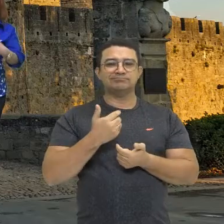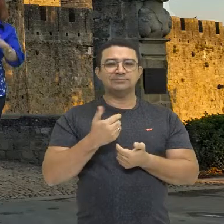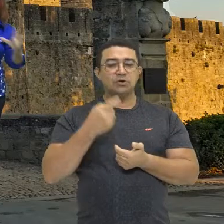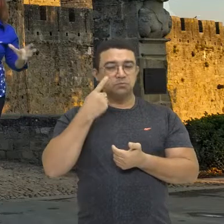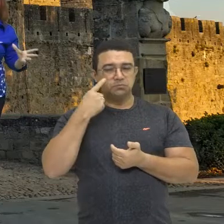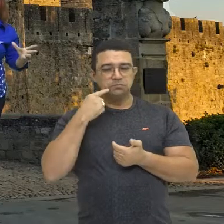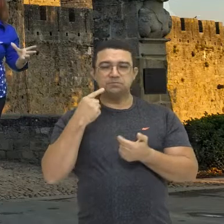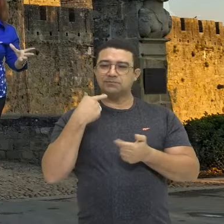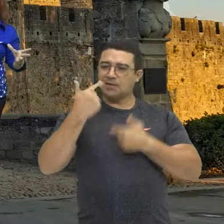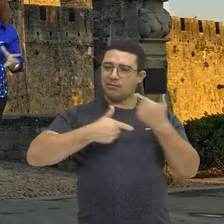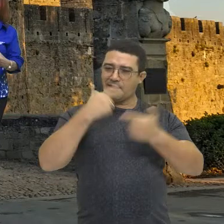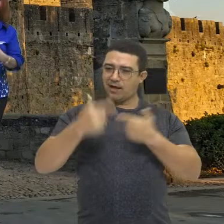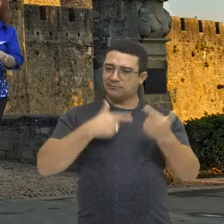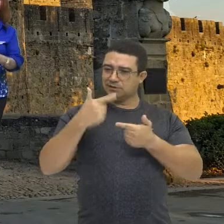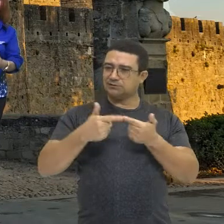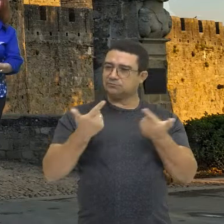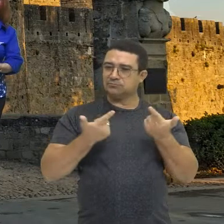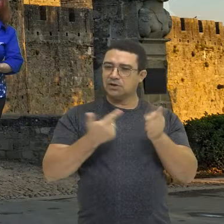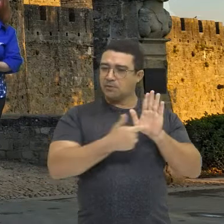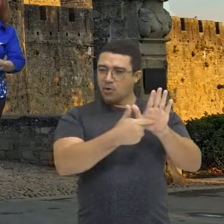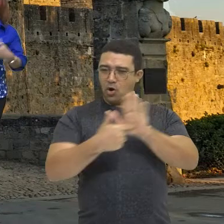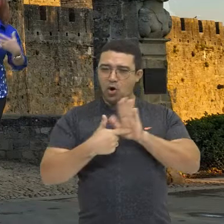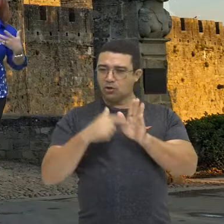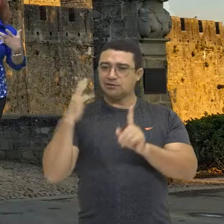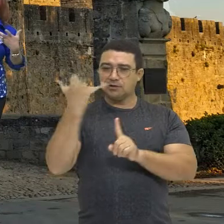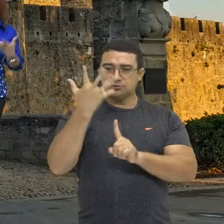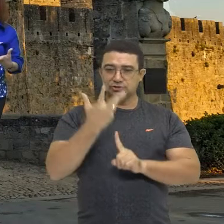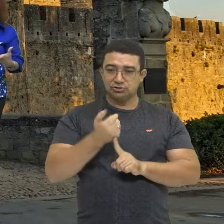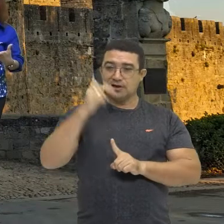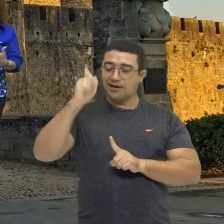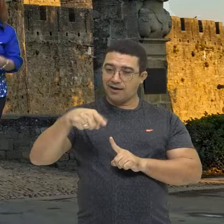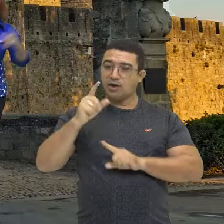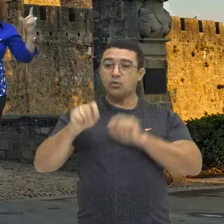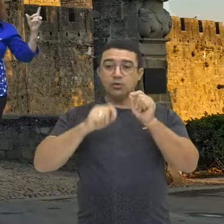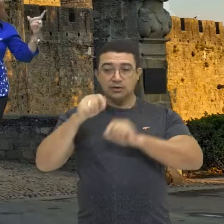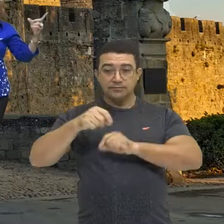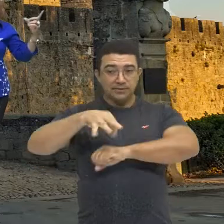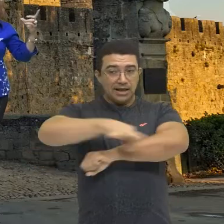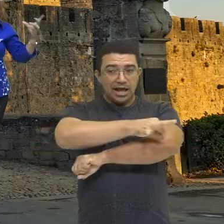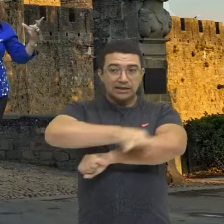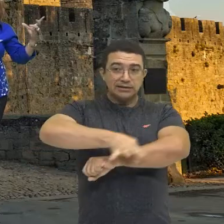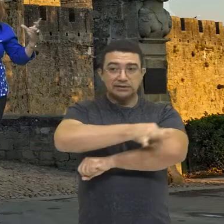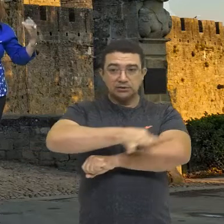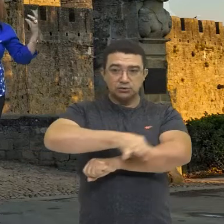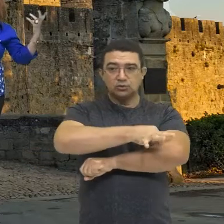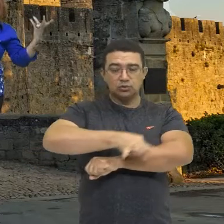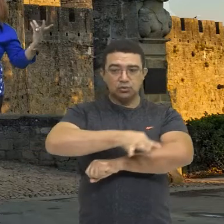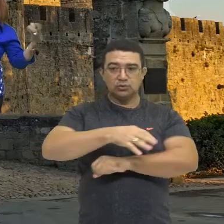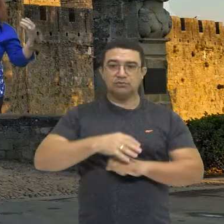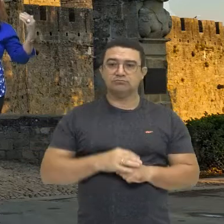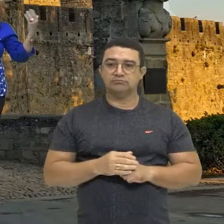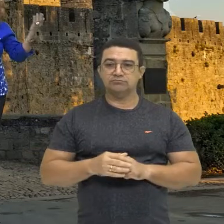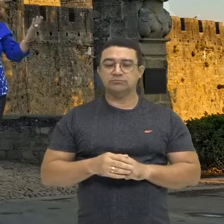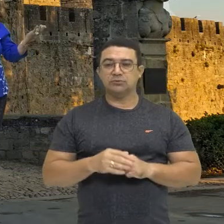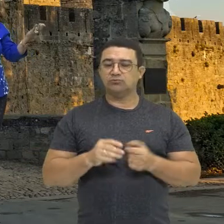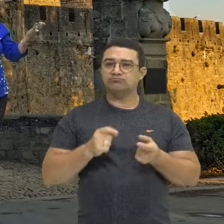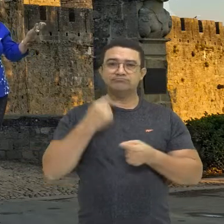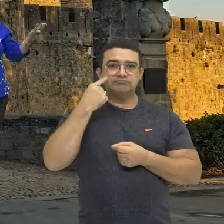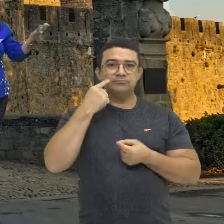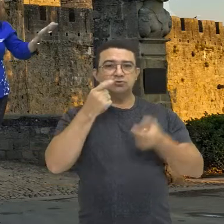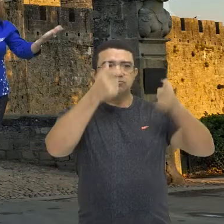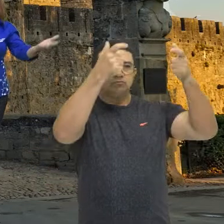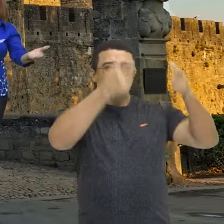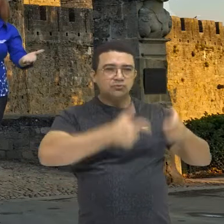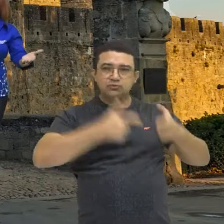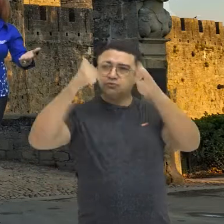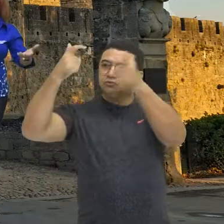em arte, uma das manifestações artísticas, exatamente a arquitetura, né? Olha essa arquitetura, esses volumes, essas formas,